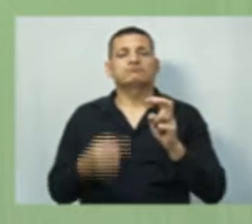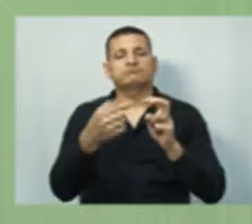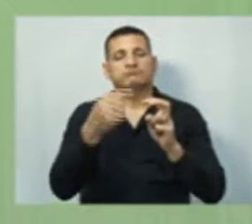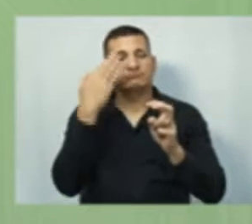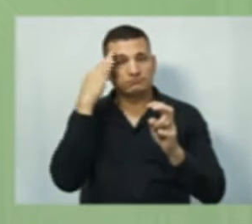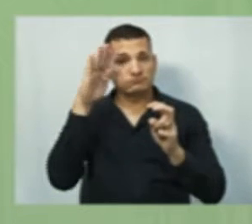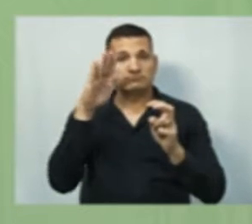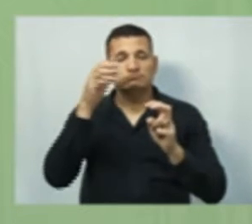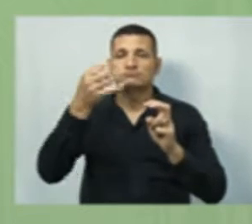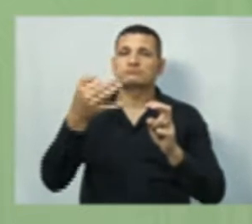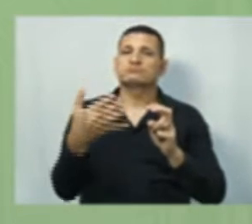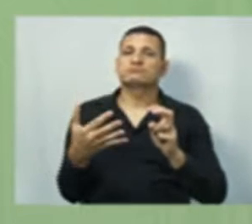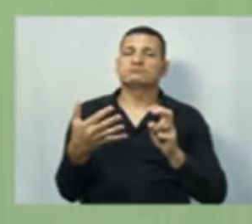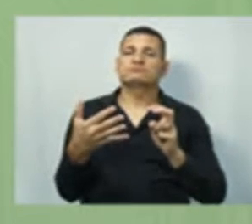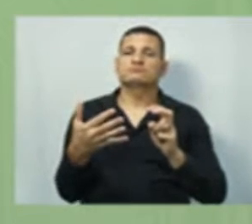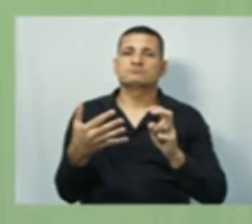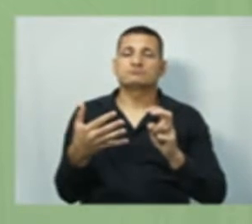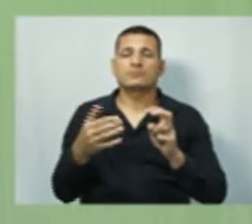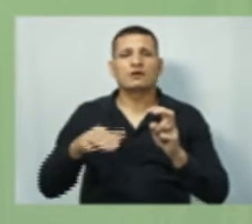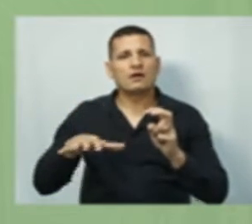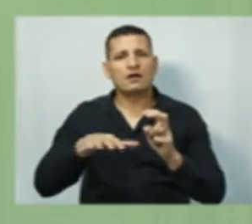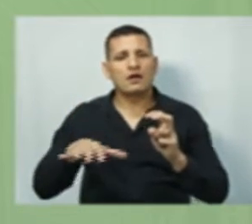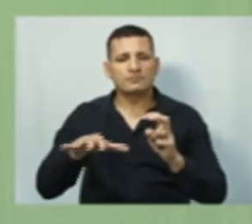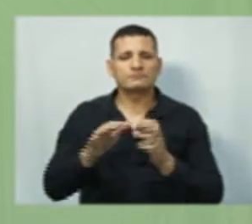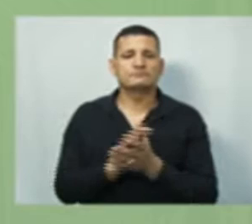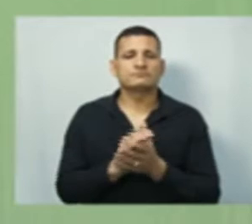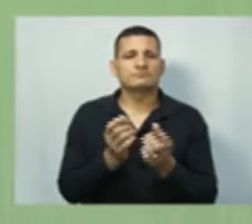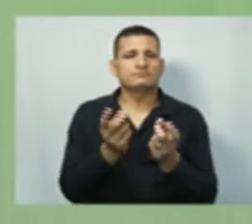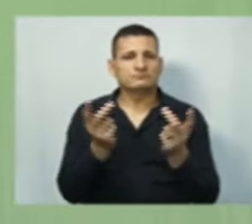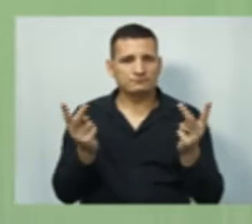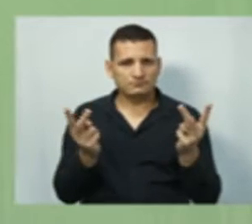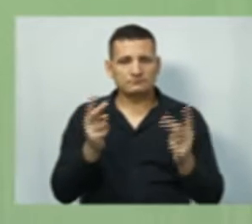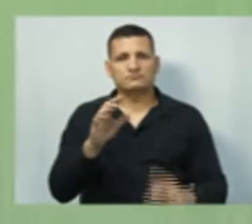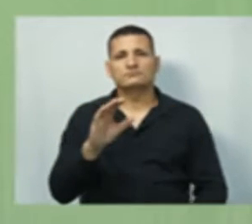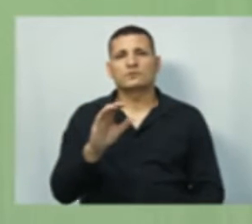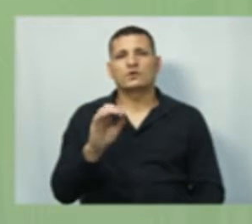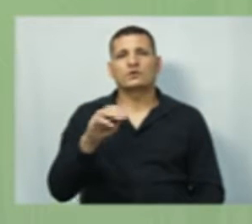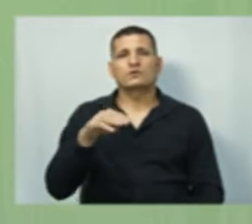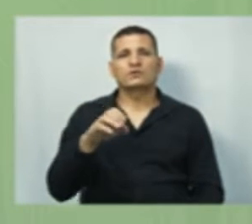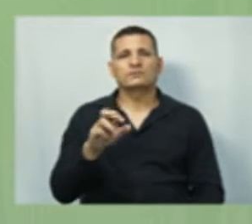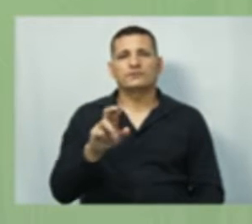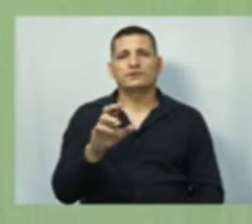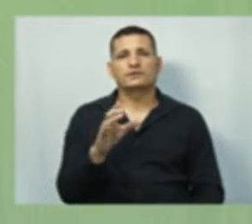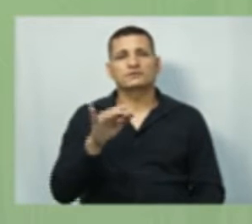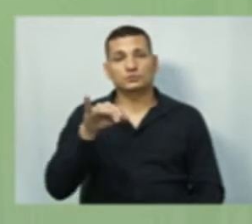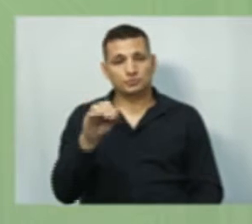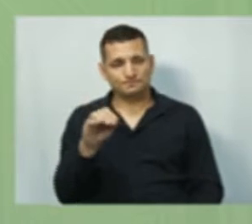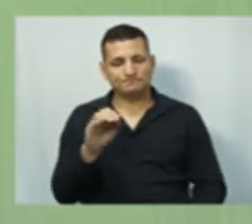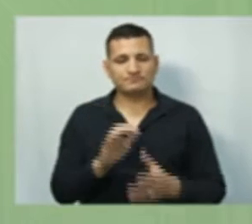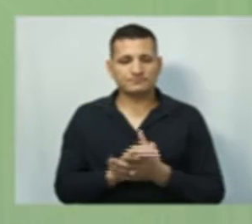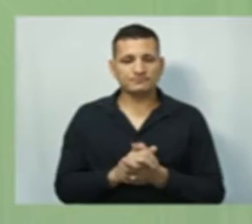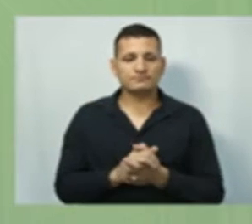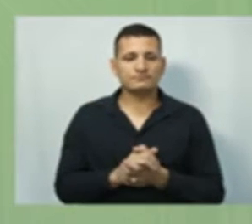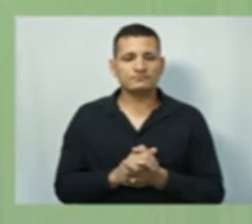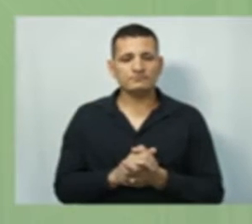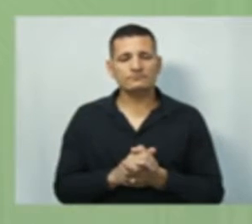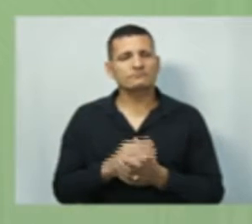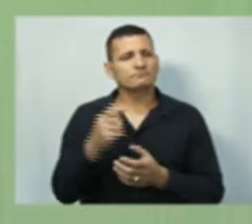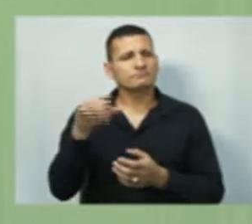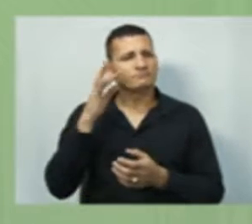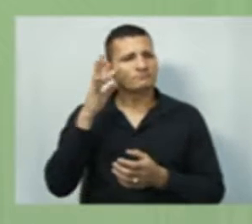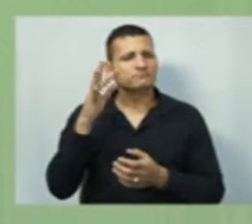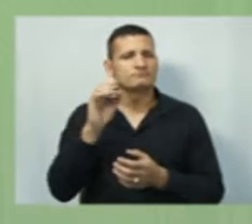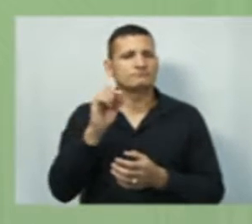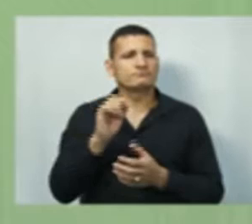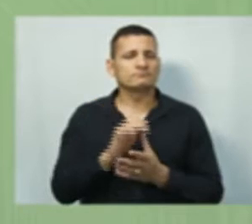economia, que vai tratar do comércio. Imagine se tivéssemos que produzir todas as coisas que